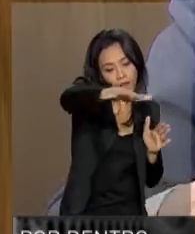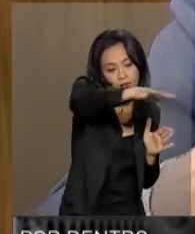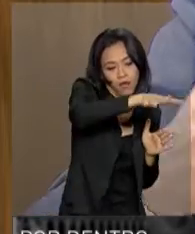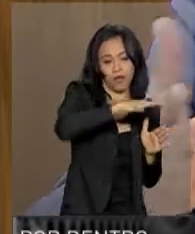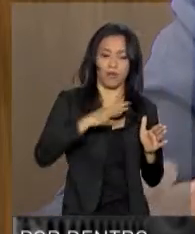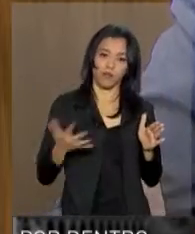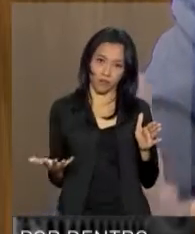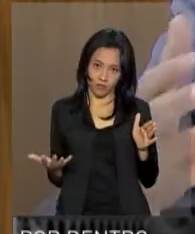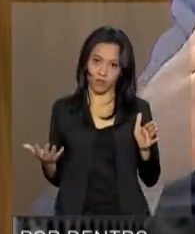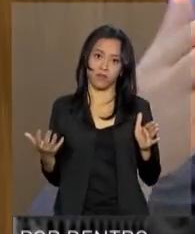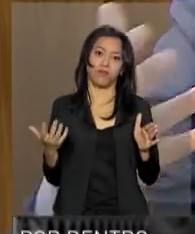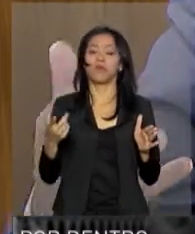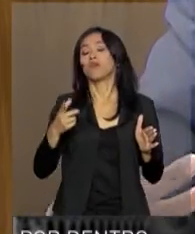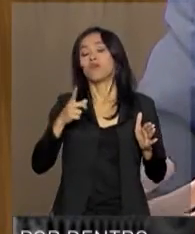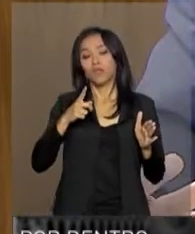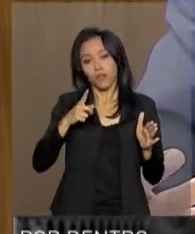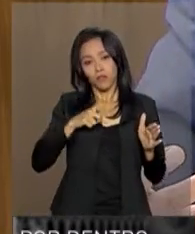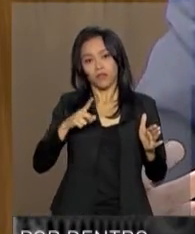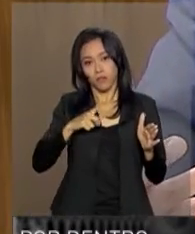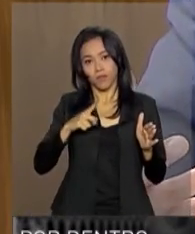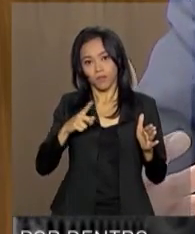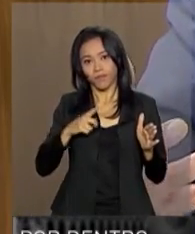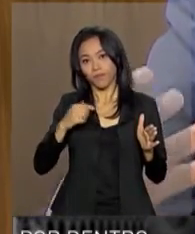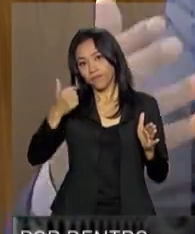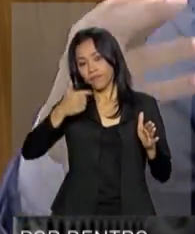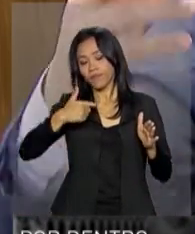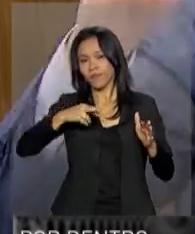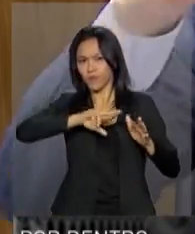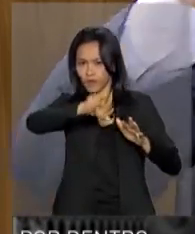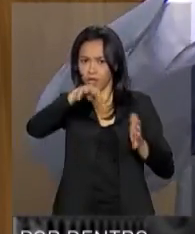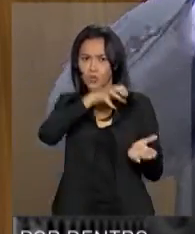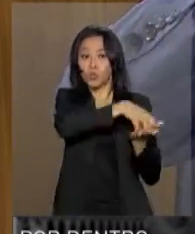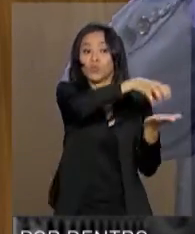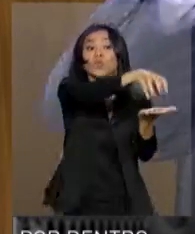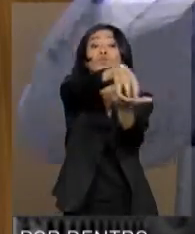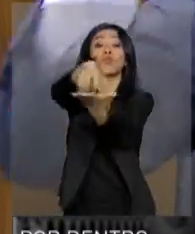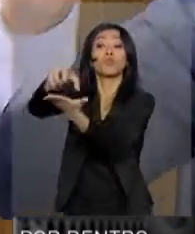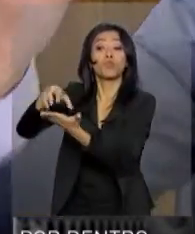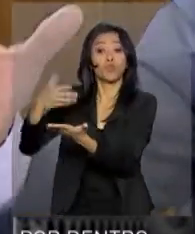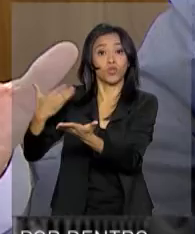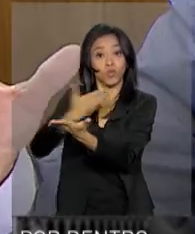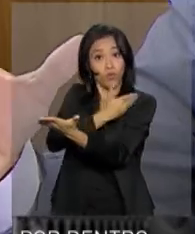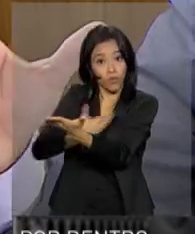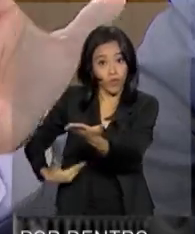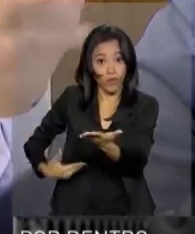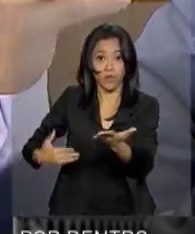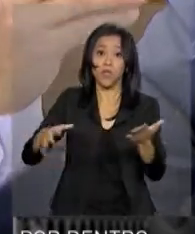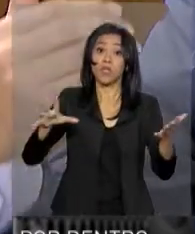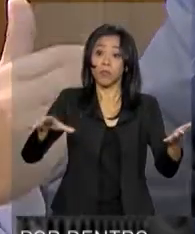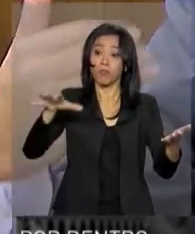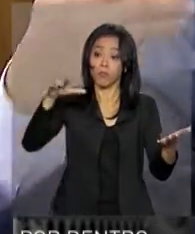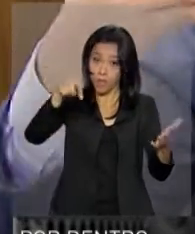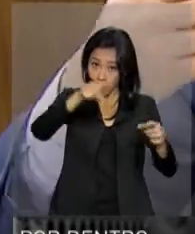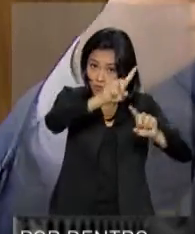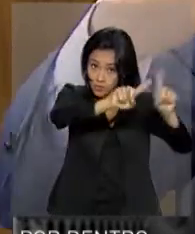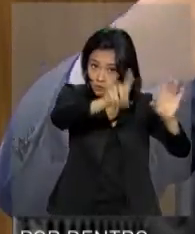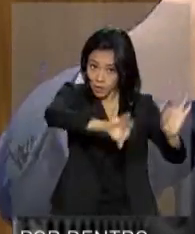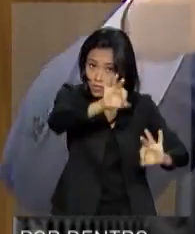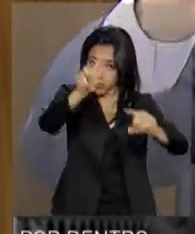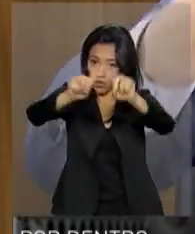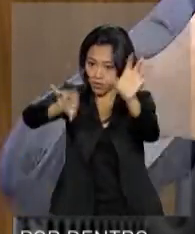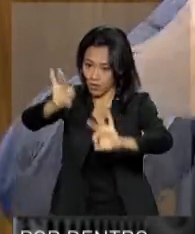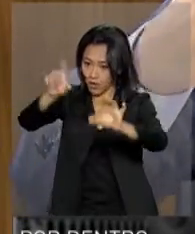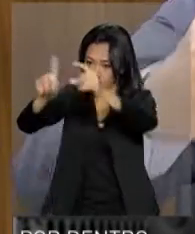planos setoriais desenvolvidos por diversos órgãos de governo então é importante que você tem um norte único para quem merece